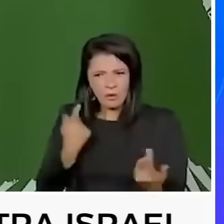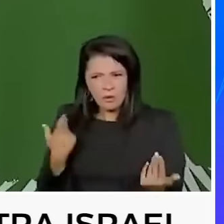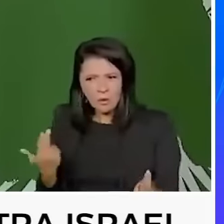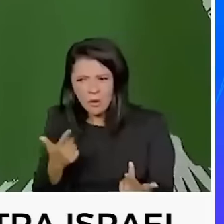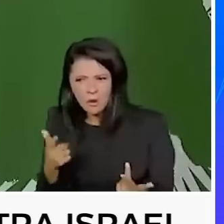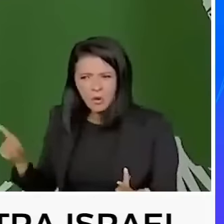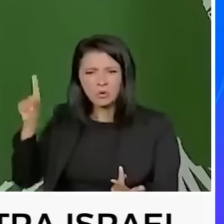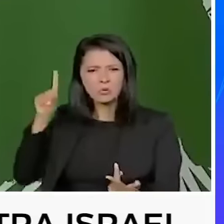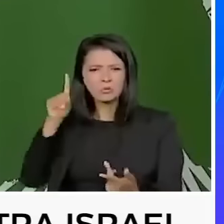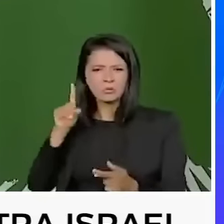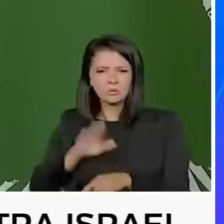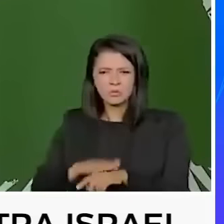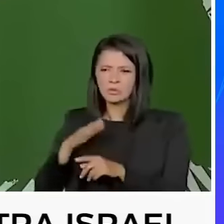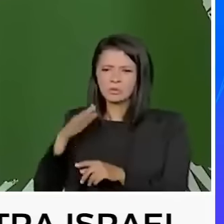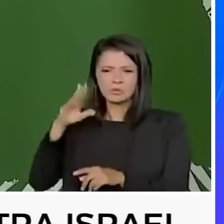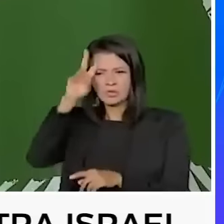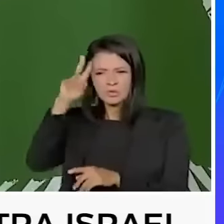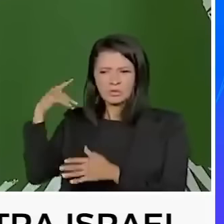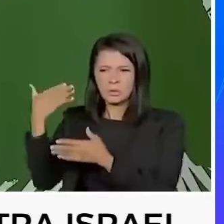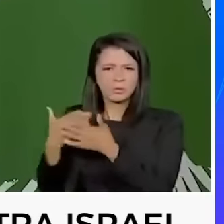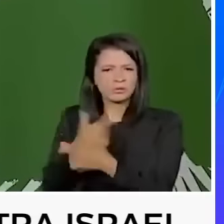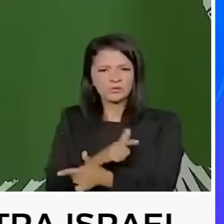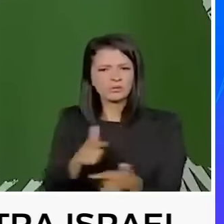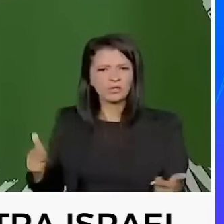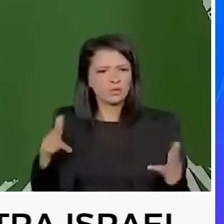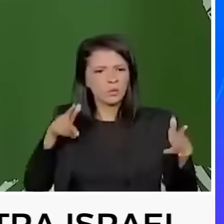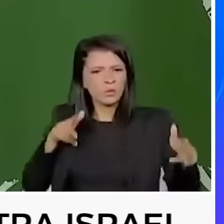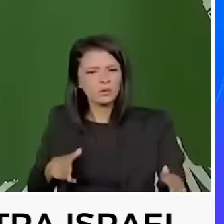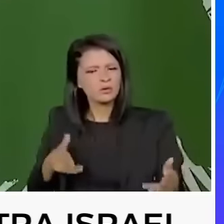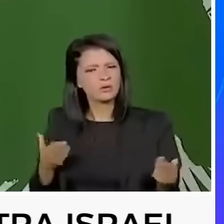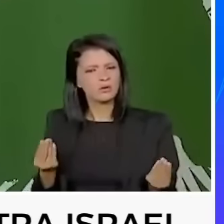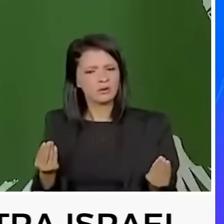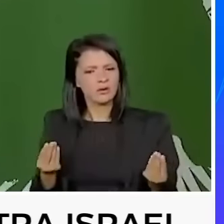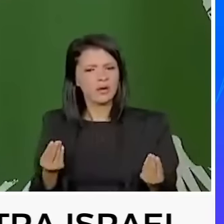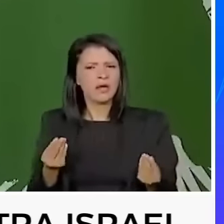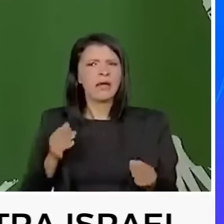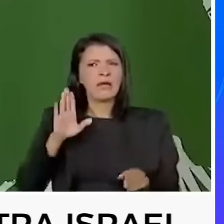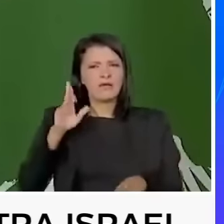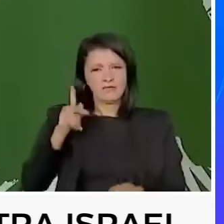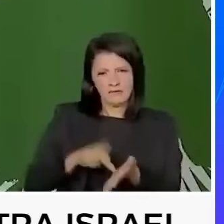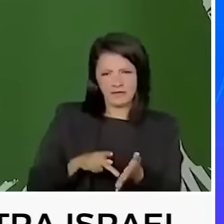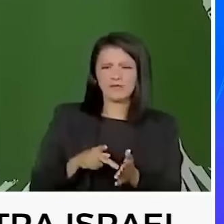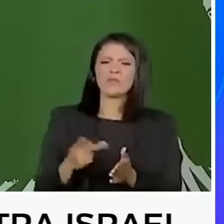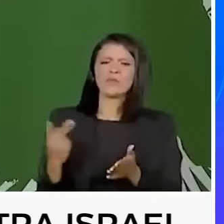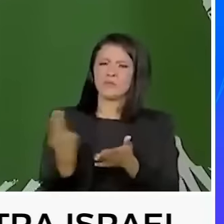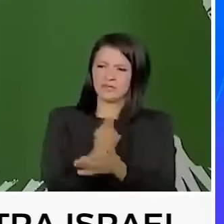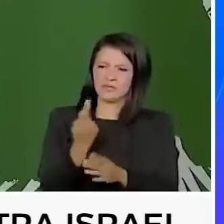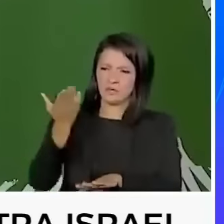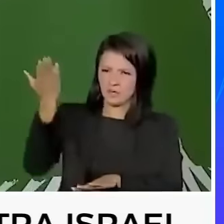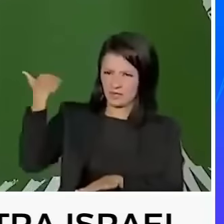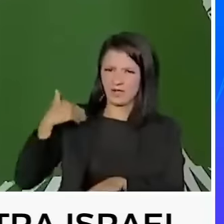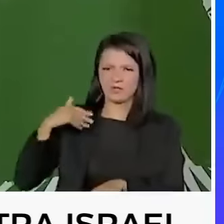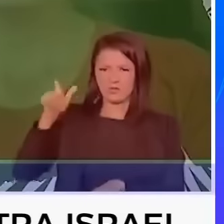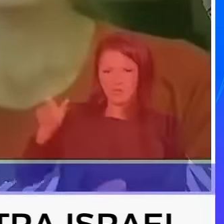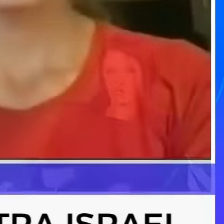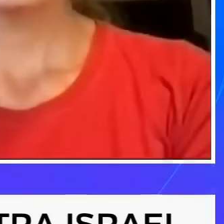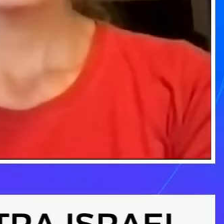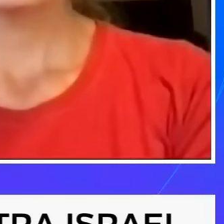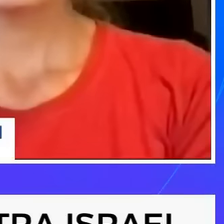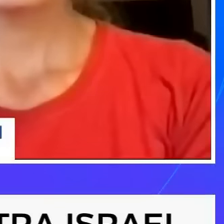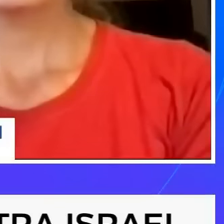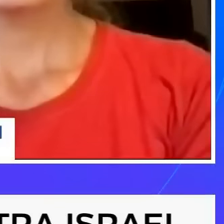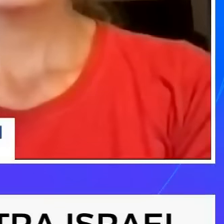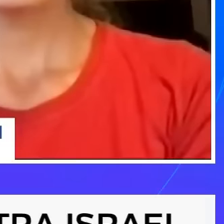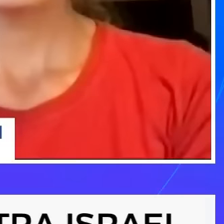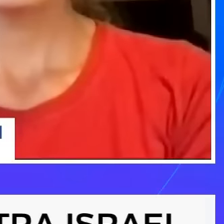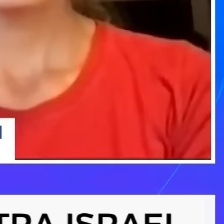interesse sobre a postura que o Itamarati vai adotar durante essa sessão Então vai ser uma sessão importante Amanhã sacamoto é depois dessa